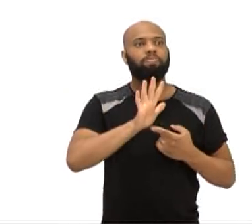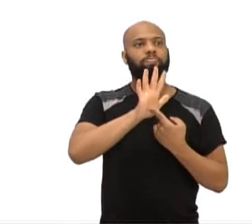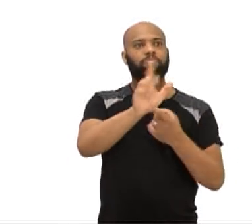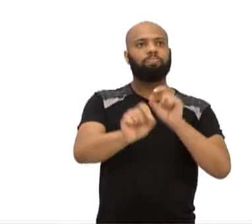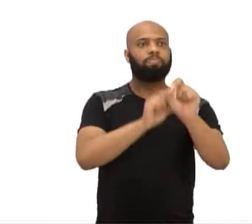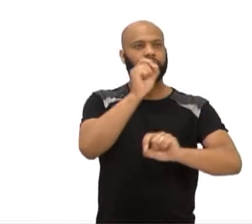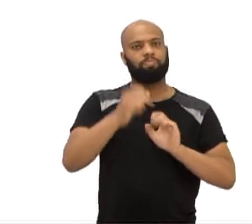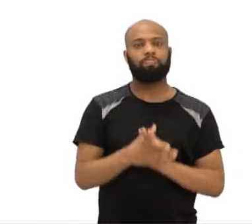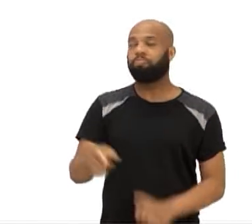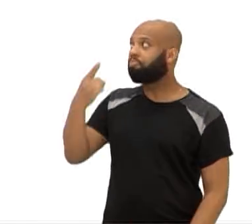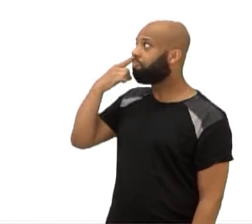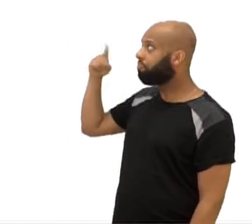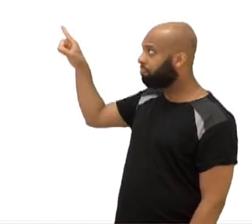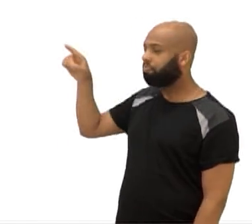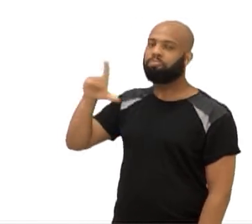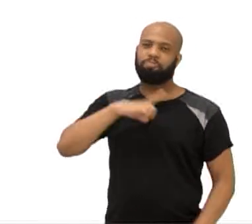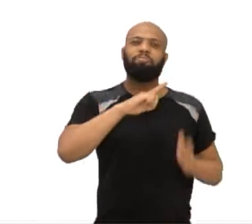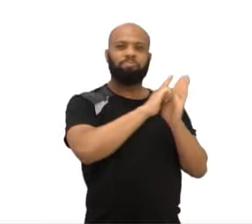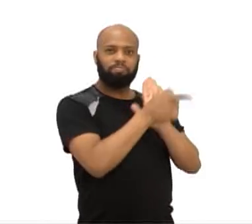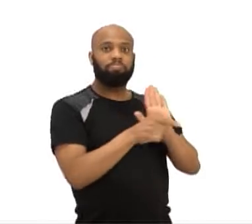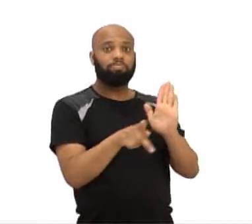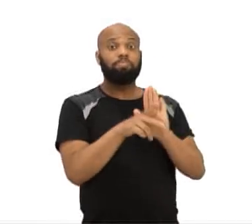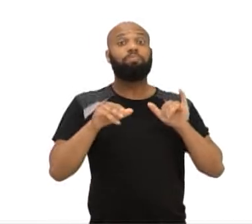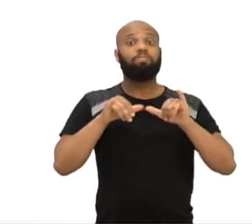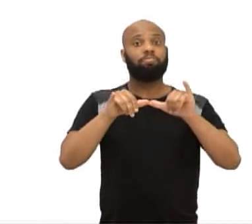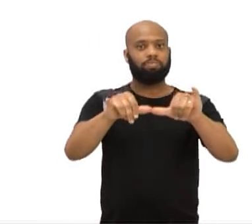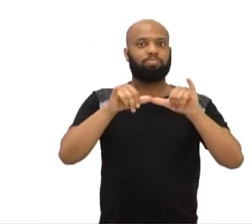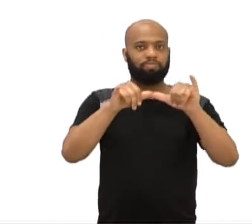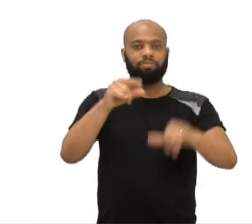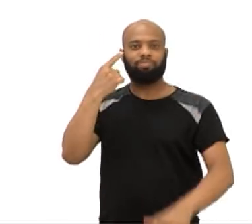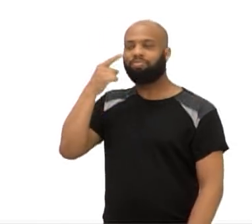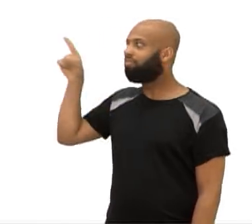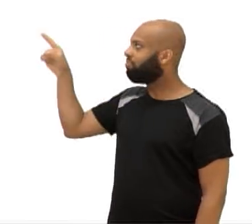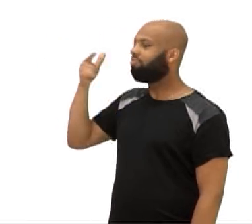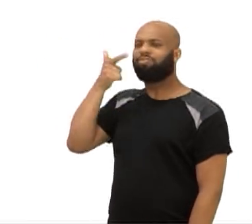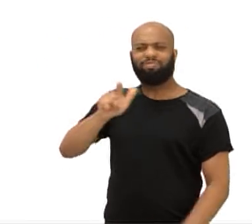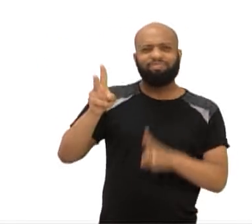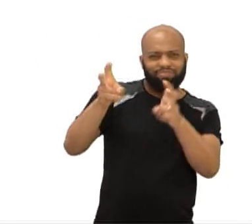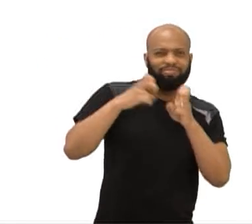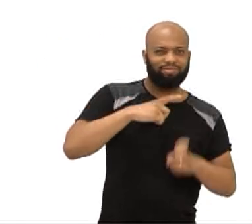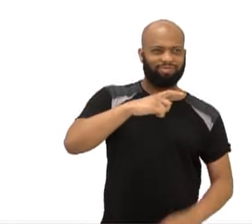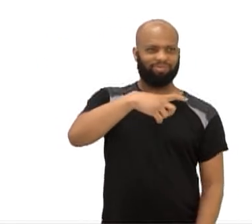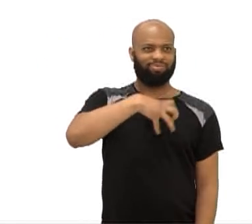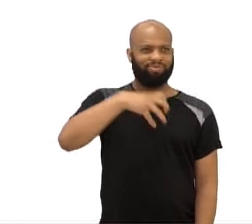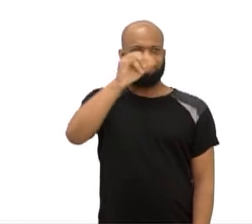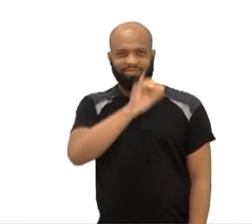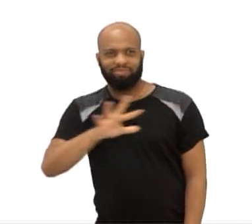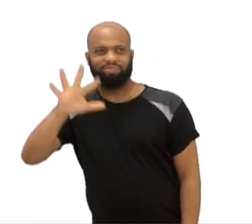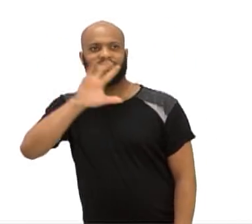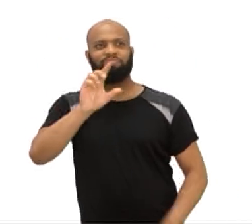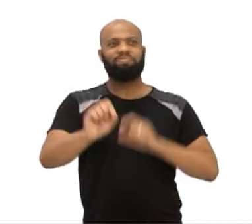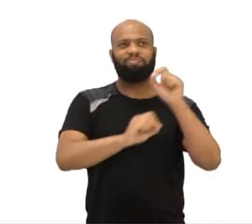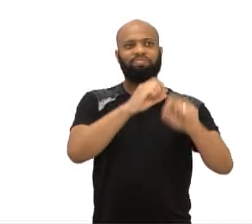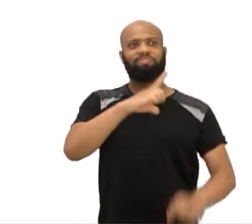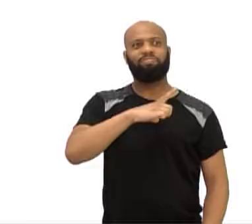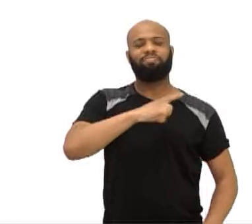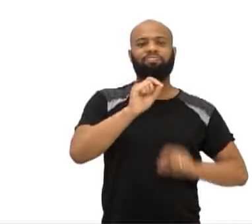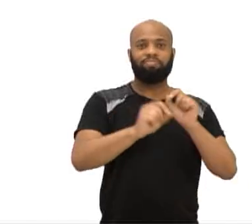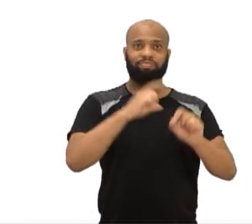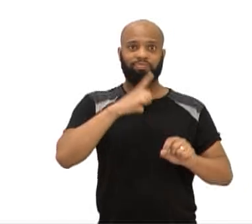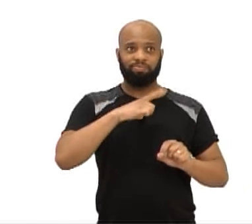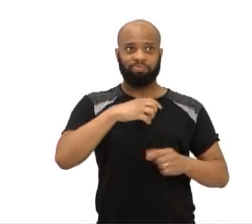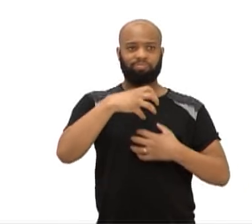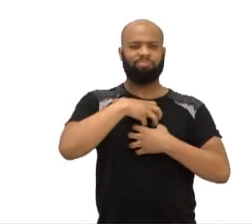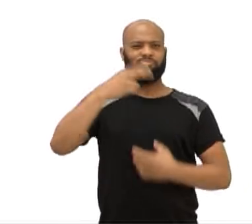vocês um panfleto de supermercado. Conseguem perceber ali, pela imagem, que eu tenho o quê? Um